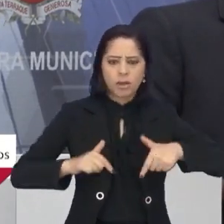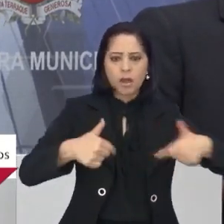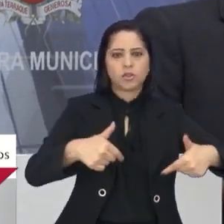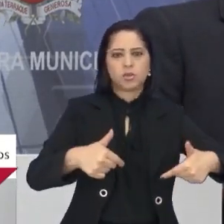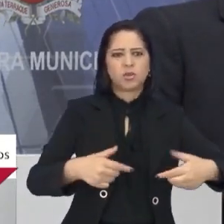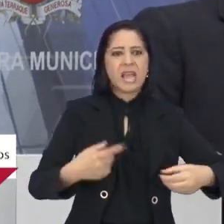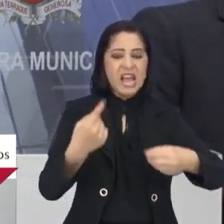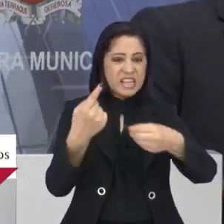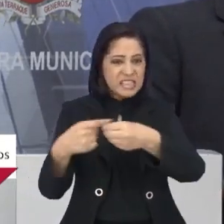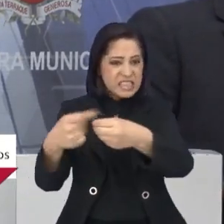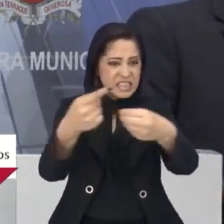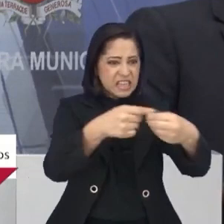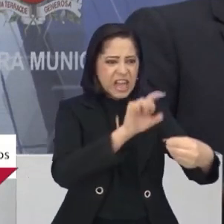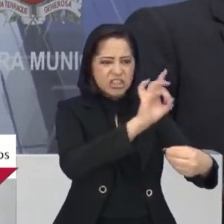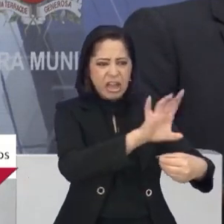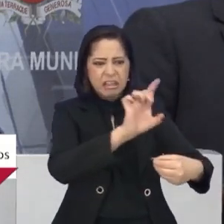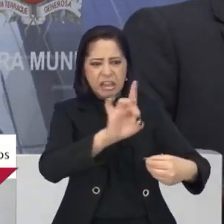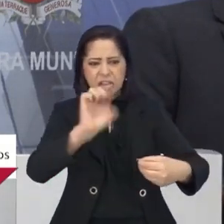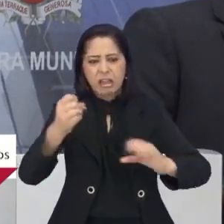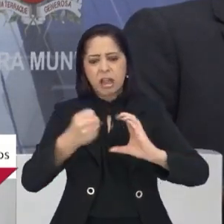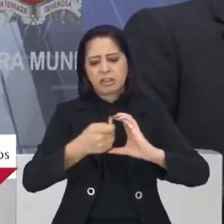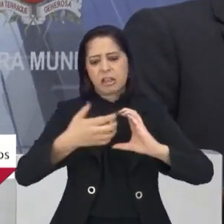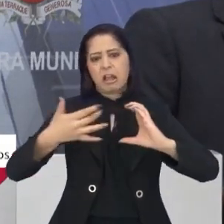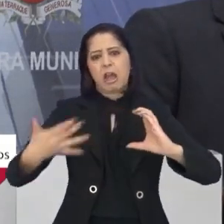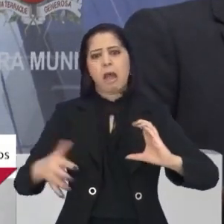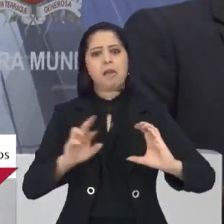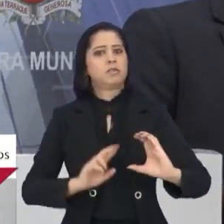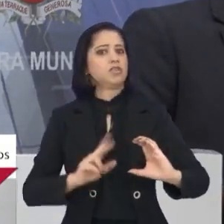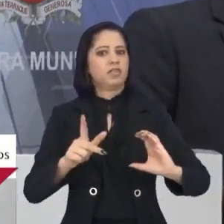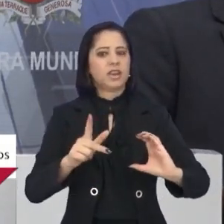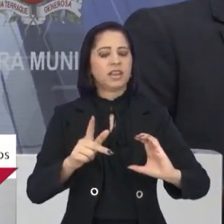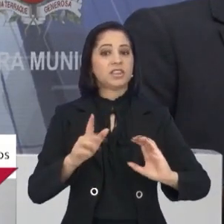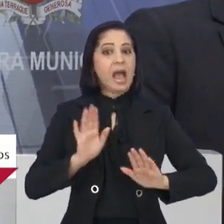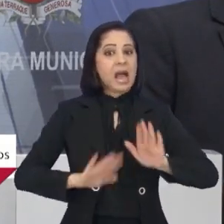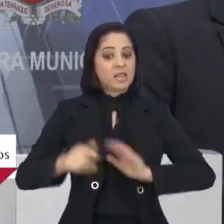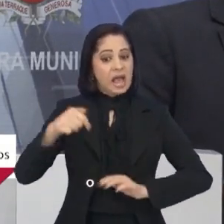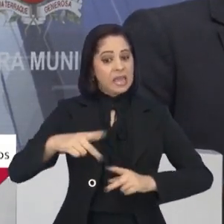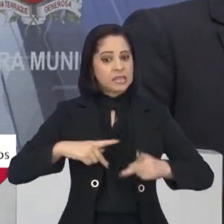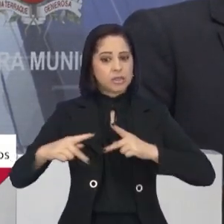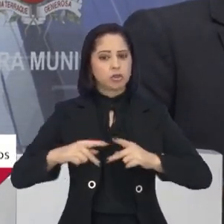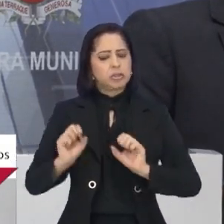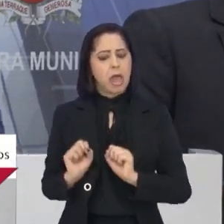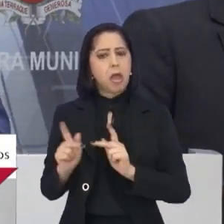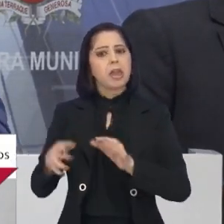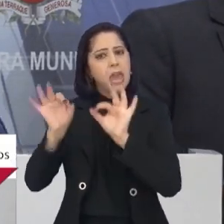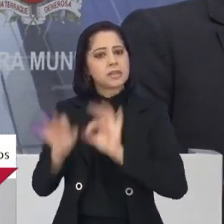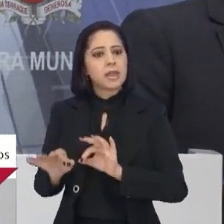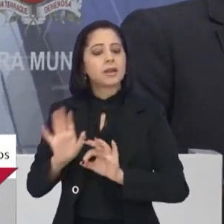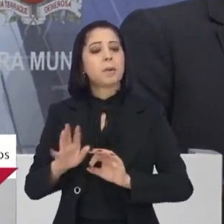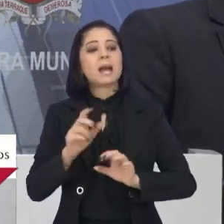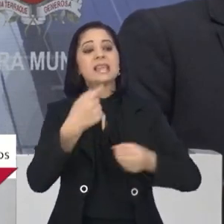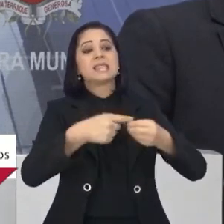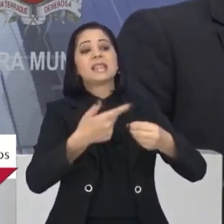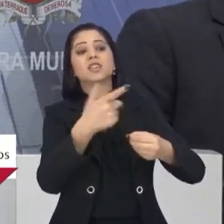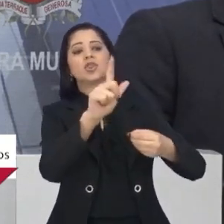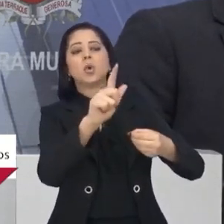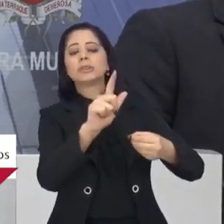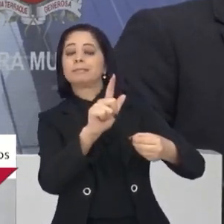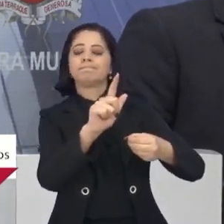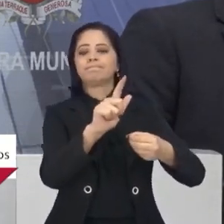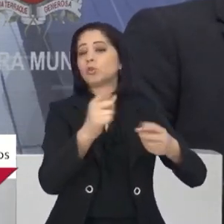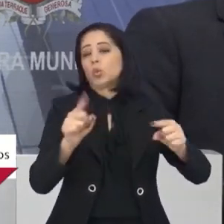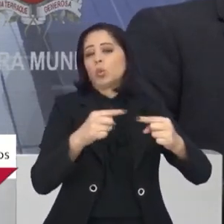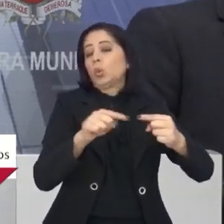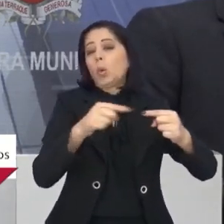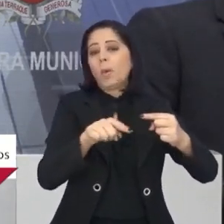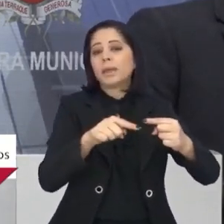as suas características às vezes algo uma receita que serve para São José talvez não é boa para um outro município mas os conceitos e diretrizes